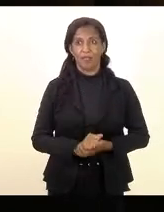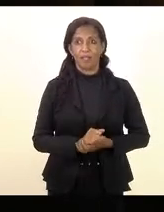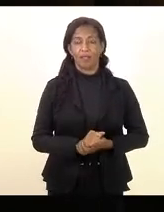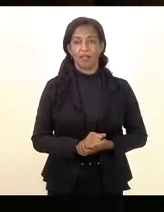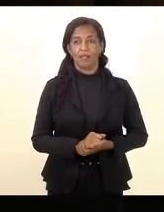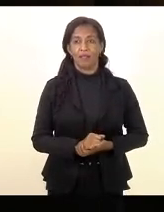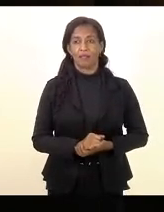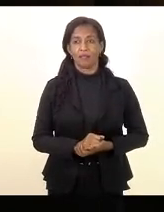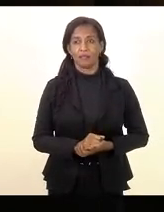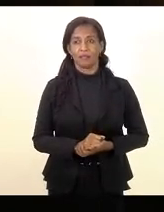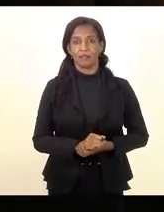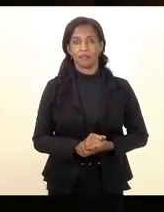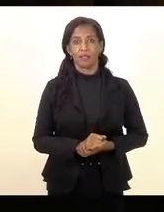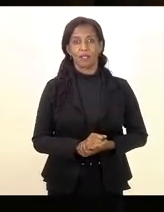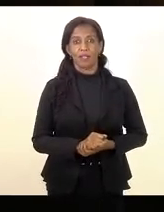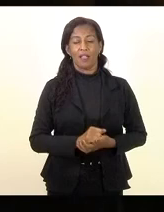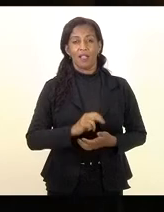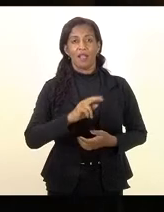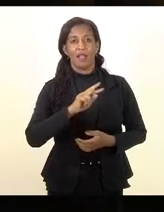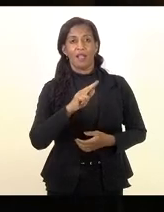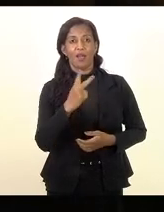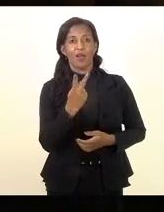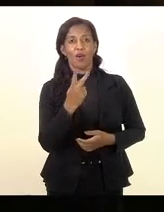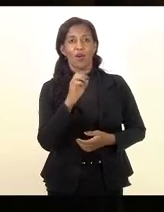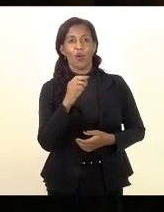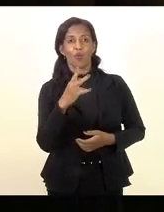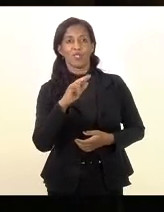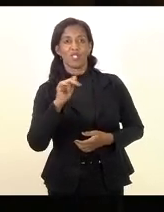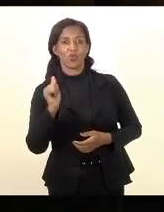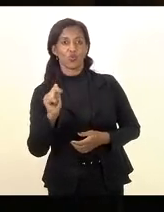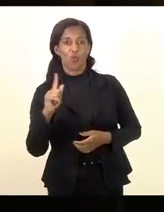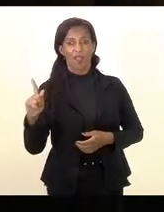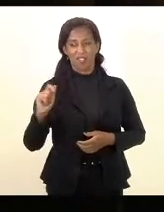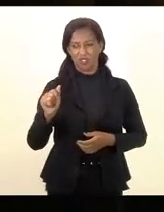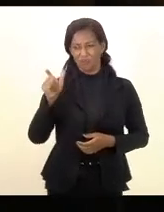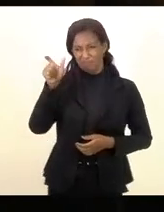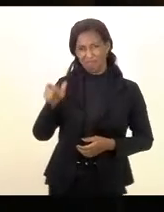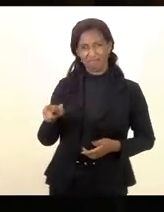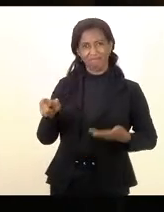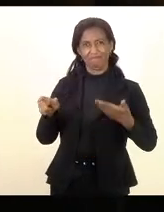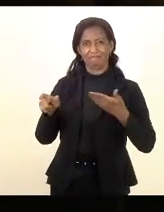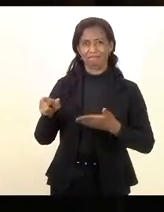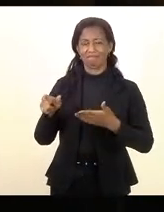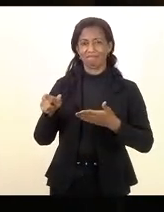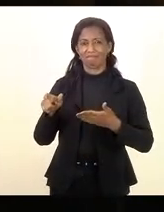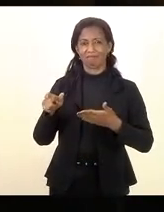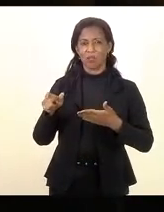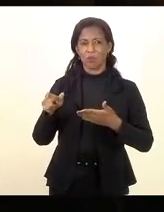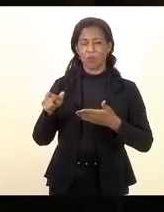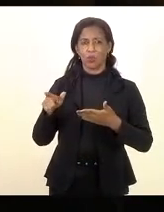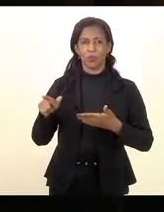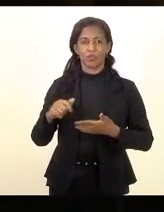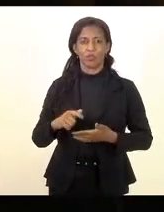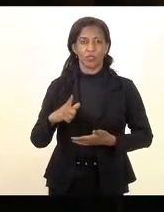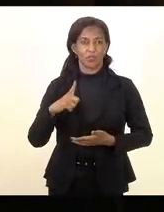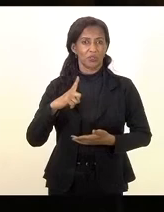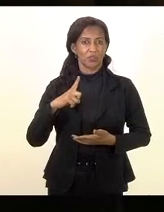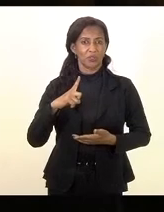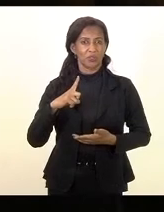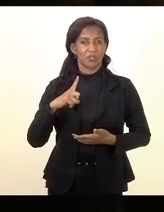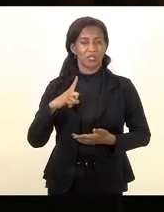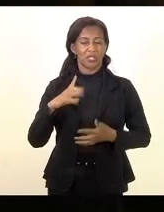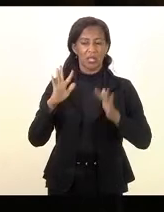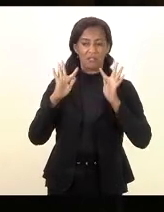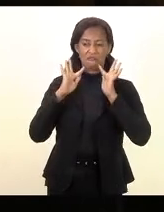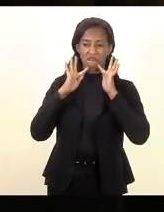da homossexualidade e se referiu a homossexuais como pessoas decorrentes de um desajuste